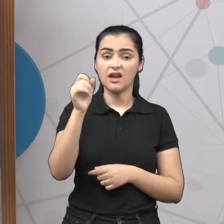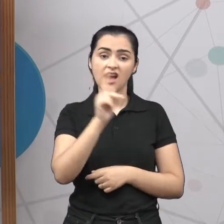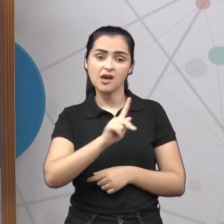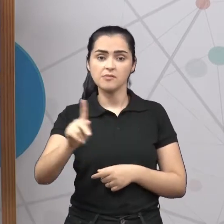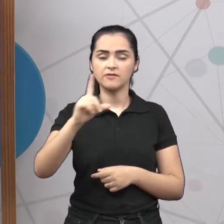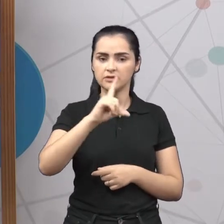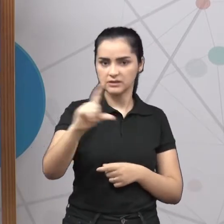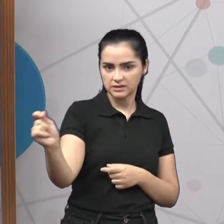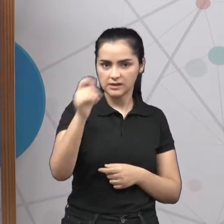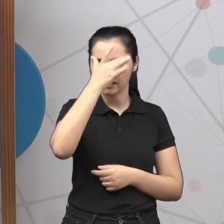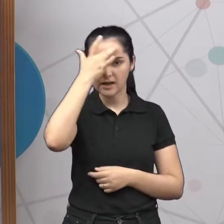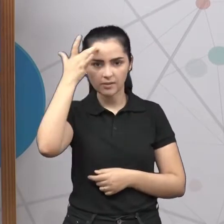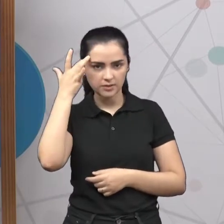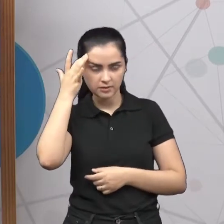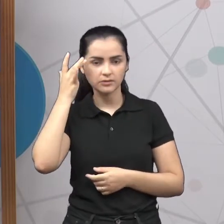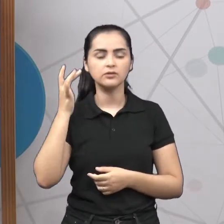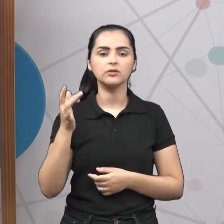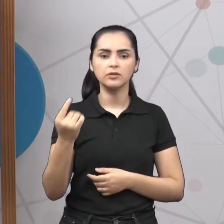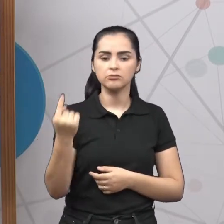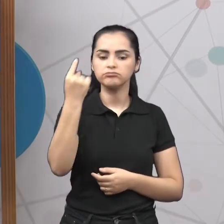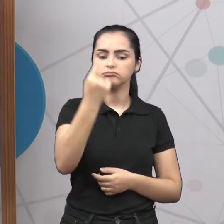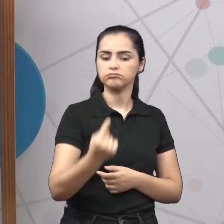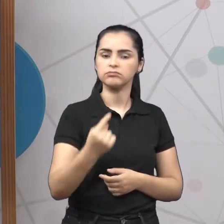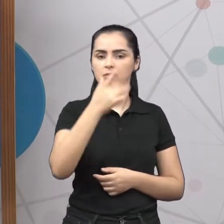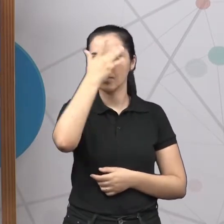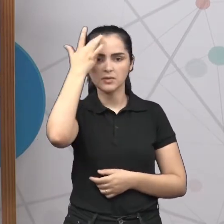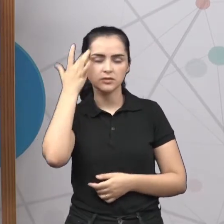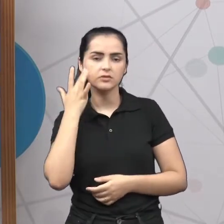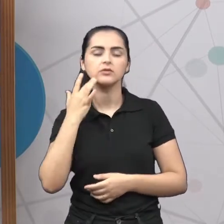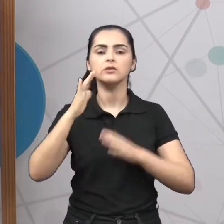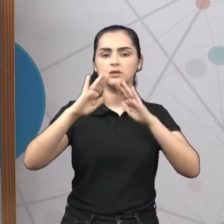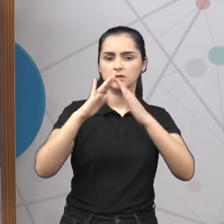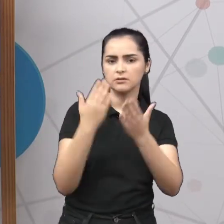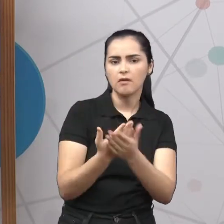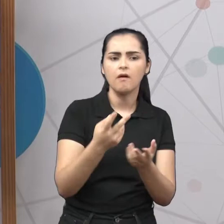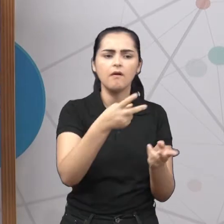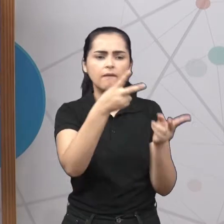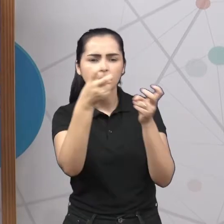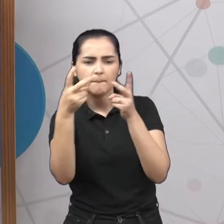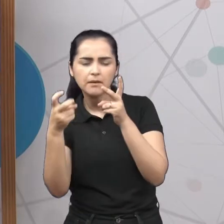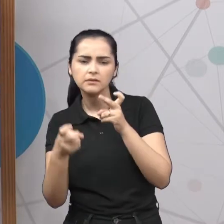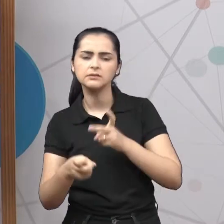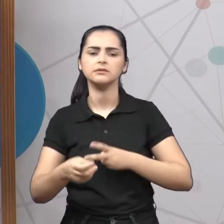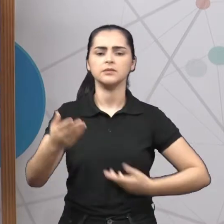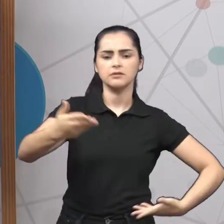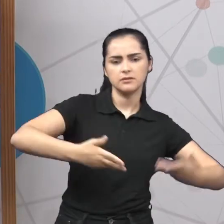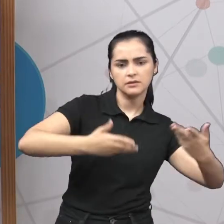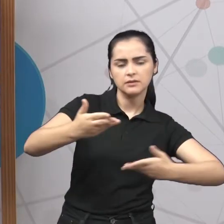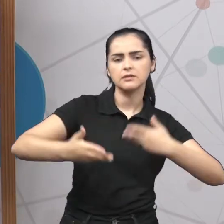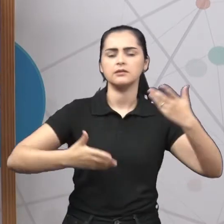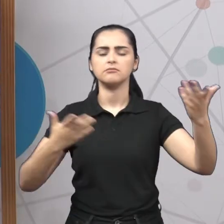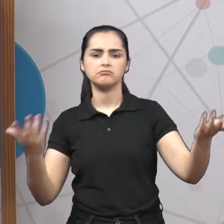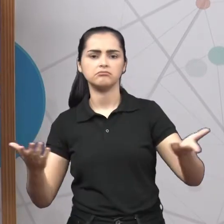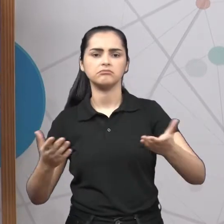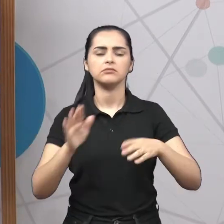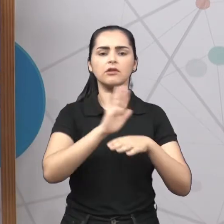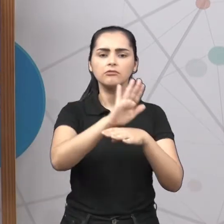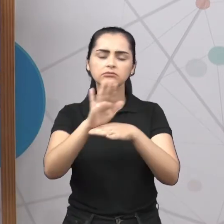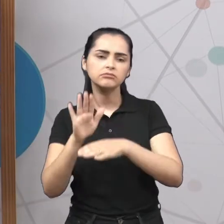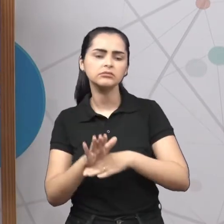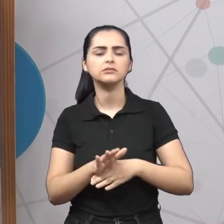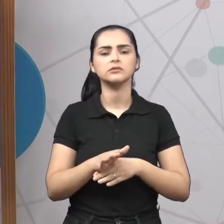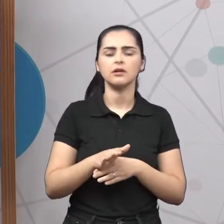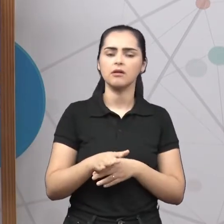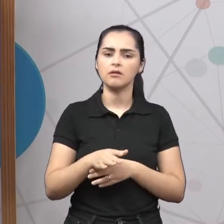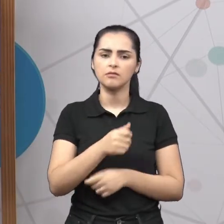a pessoa que está ali, ou alguém da escola que vai observar, a inspetora, né, auxiliar de aluno, ele tem a